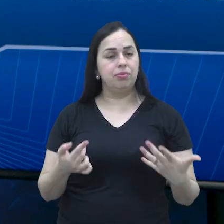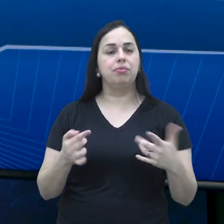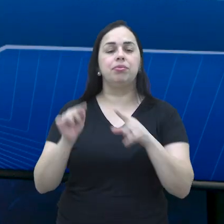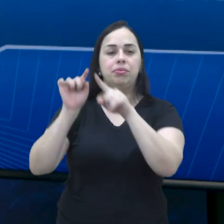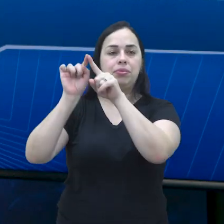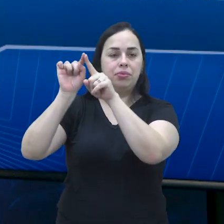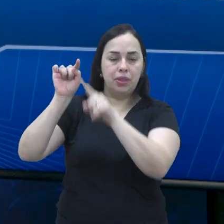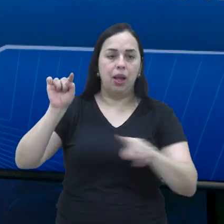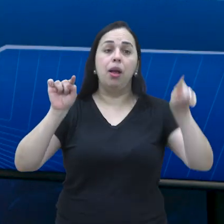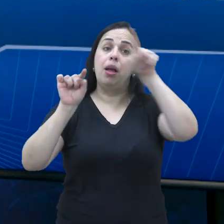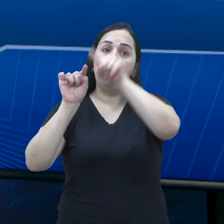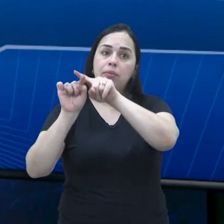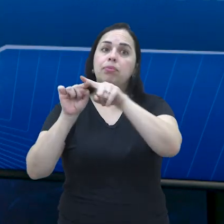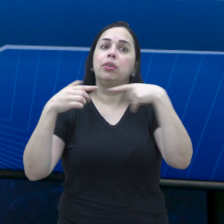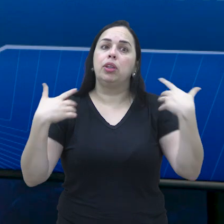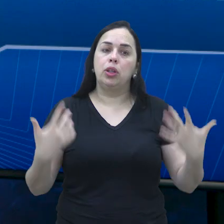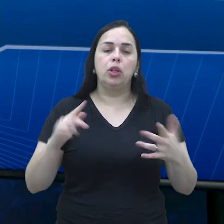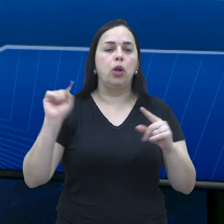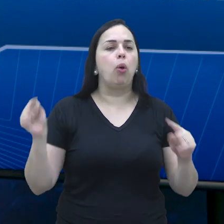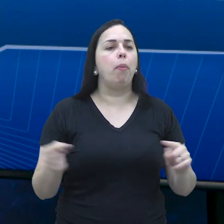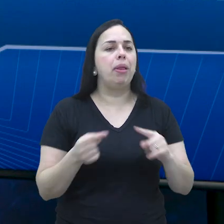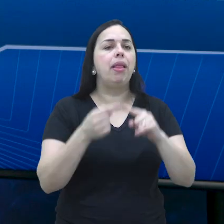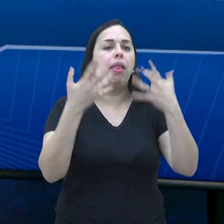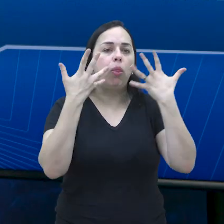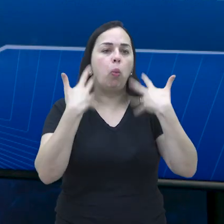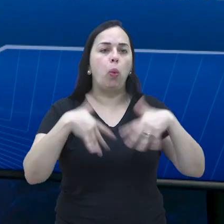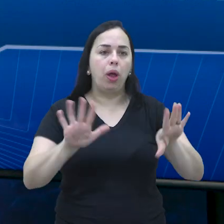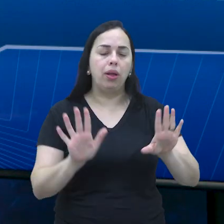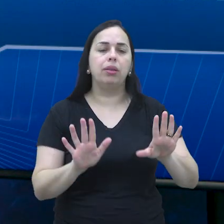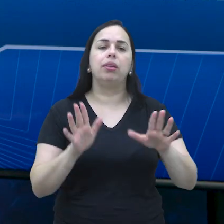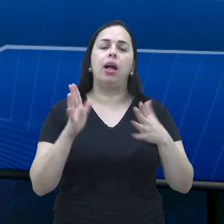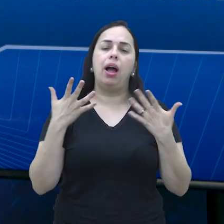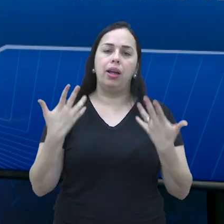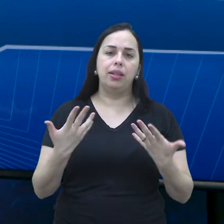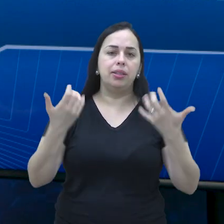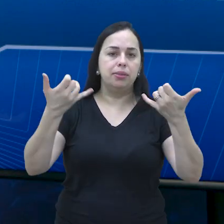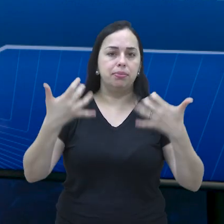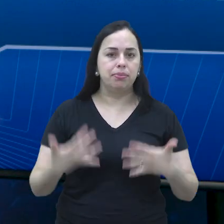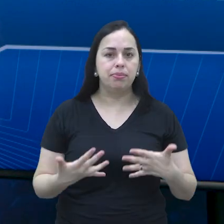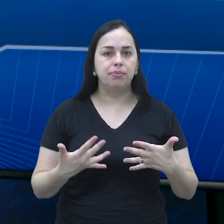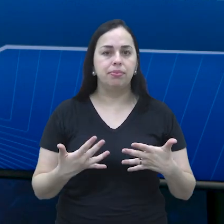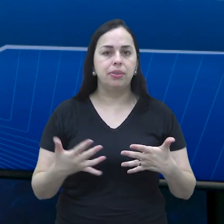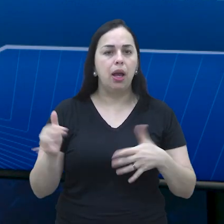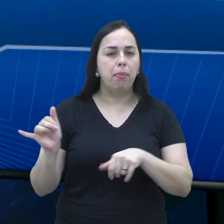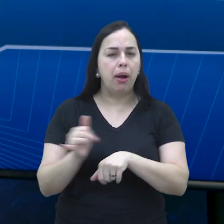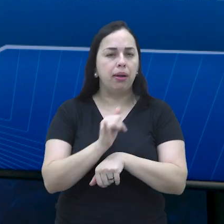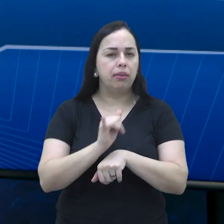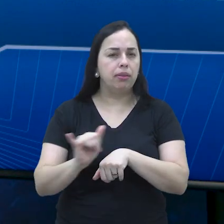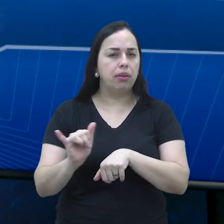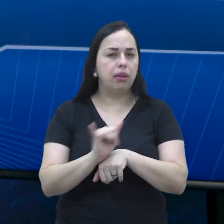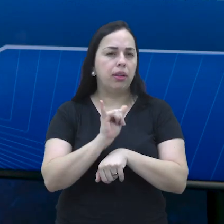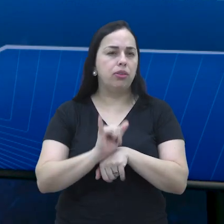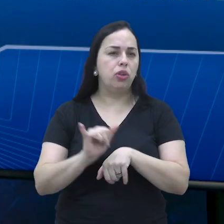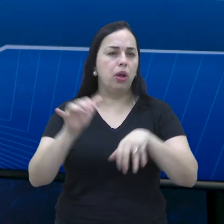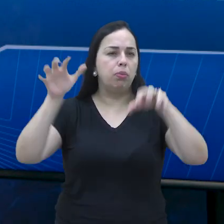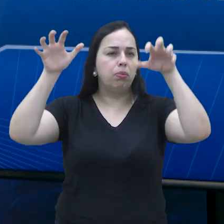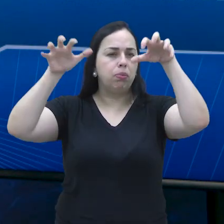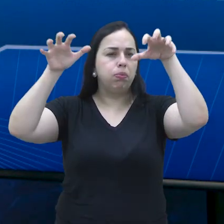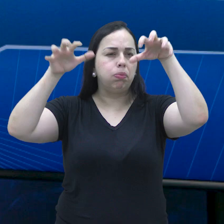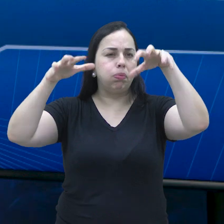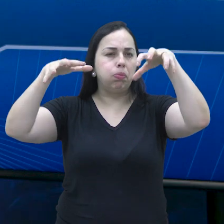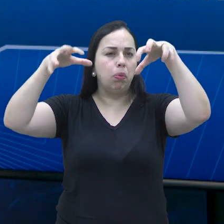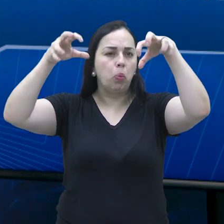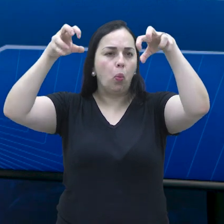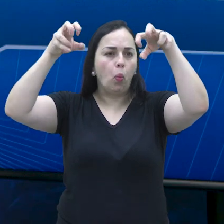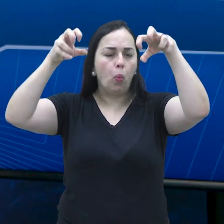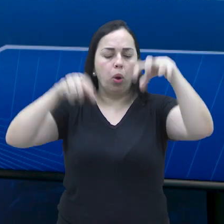na atmosfera, de maneira mais próxima da natural. E aí volta naquele conceito que a gente estava falando, que isso é uma forma da gente atenuar os impactos que